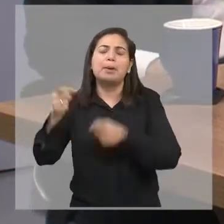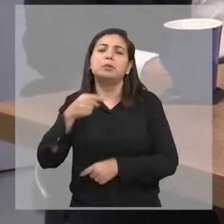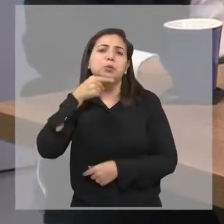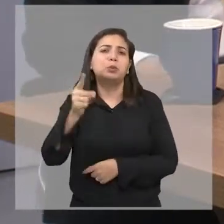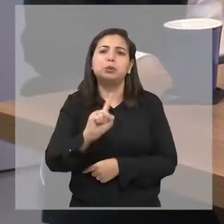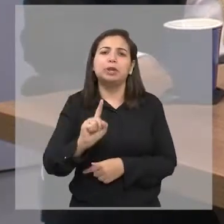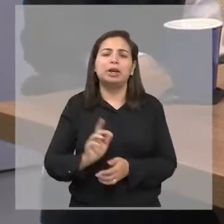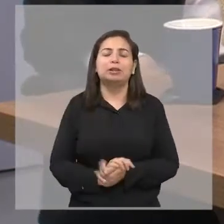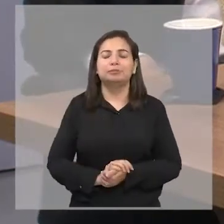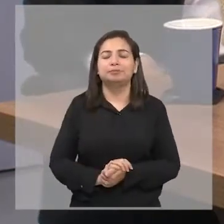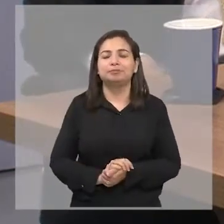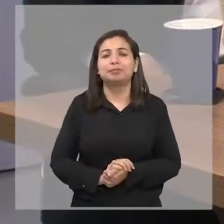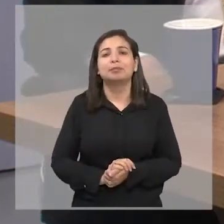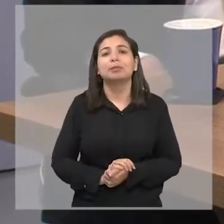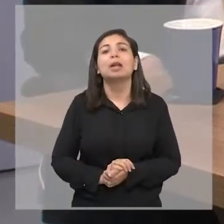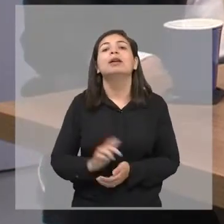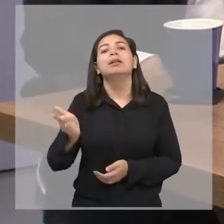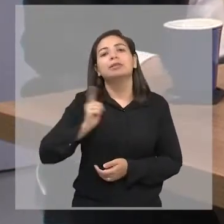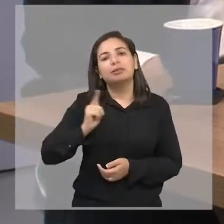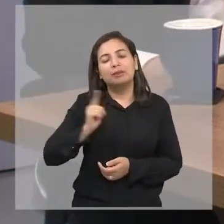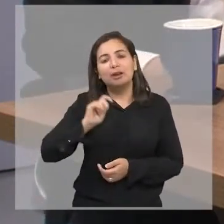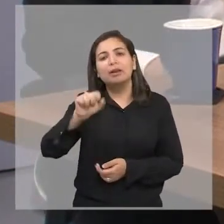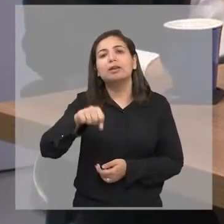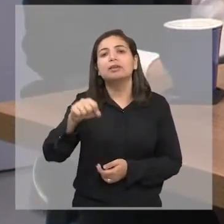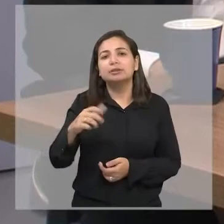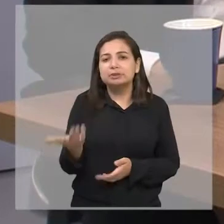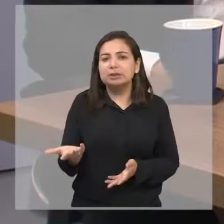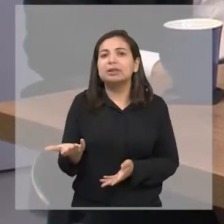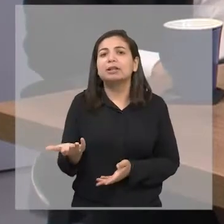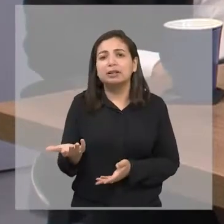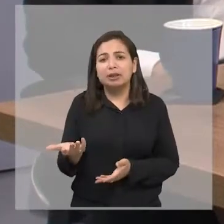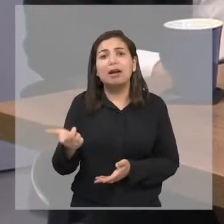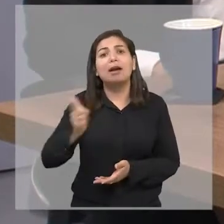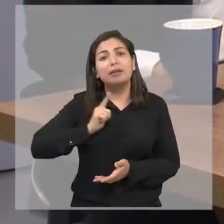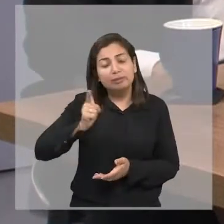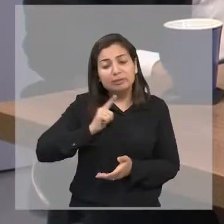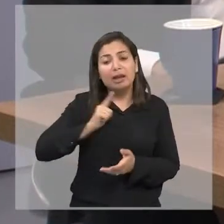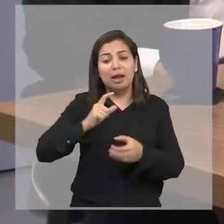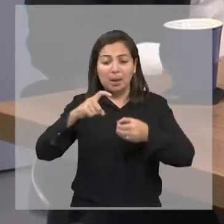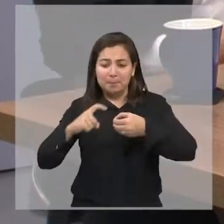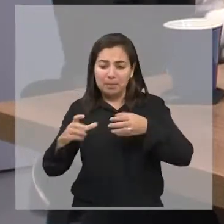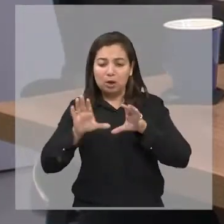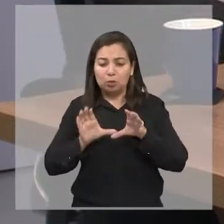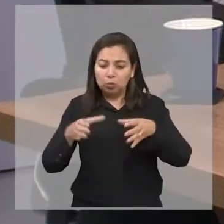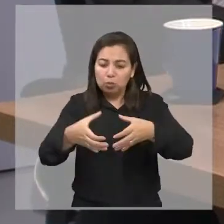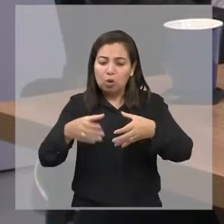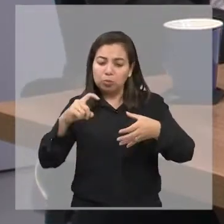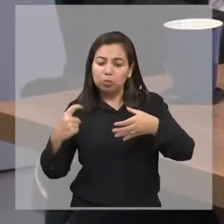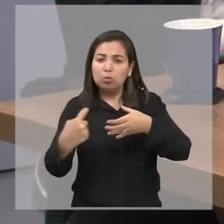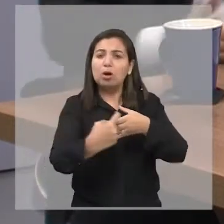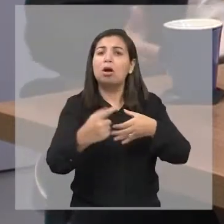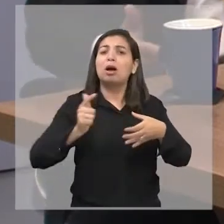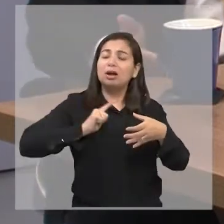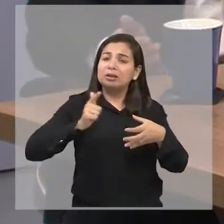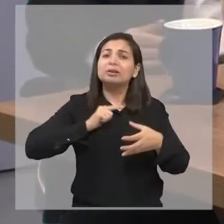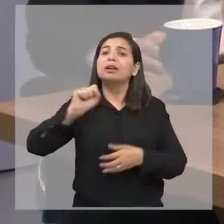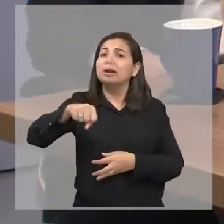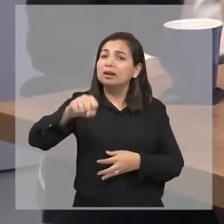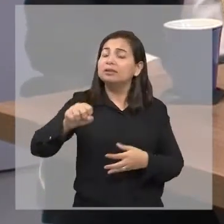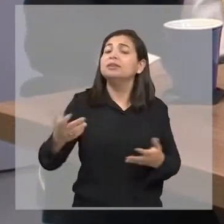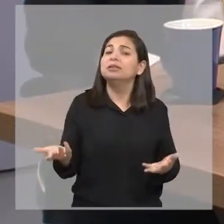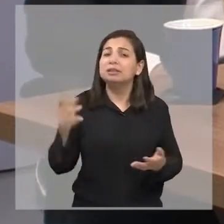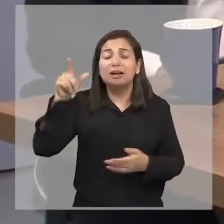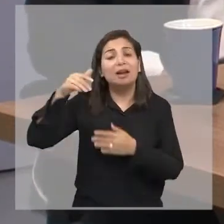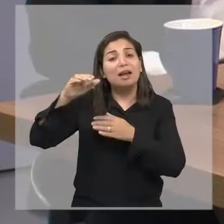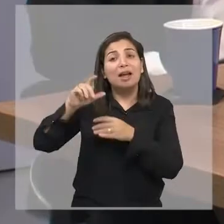concorda? BNDES, não, lá. Existe, rapaz, existe. Qual é o Banco Existe uma Estatal rede de americano? proteção, existe uma rede de proteção. Não, o banco, a rede de proteção é seguro, securitário.